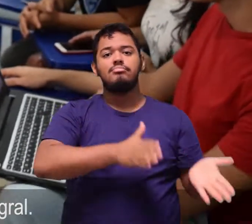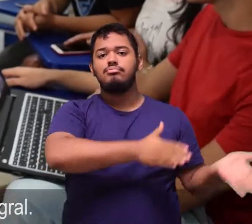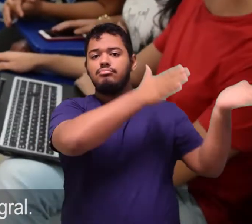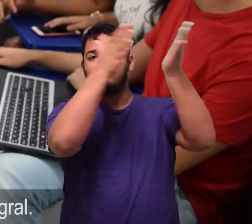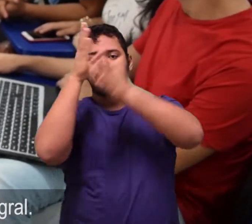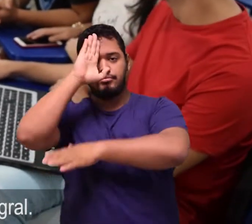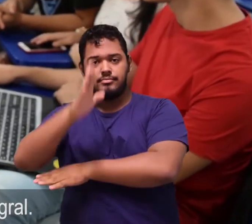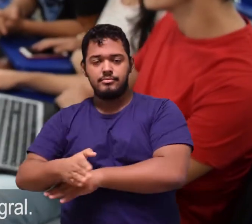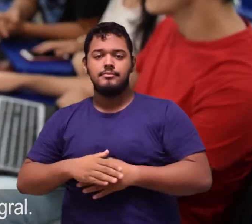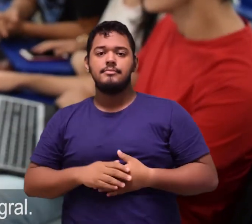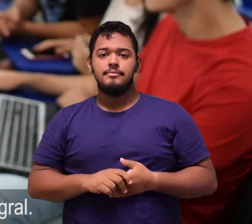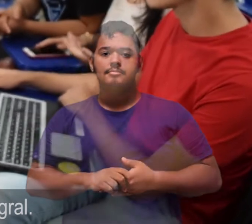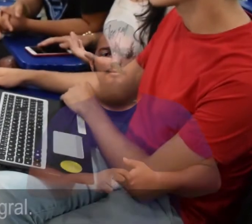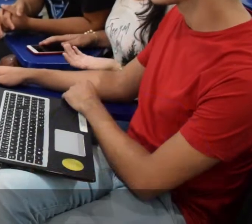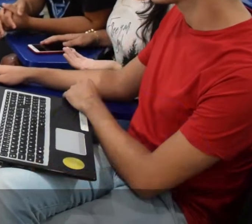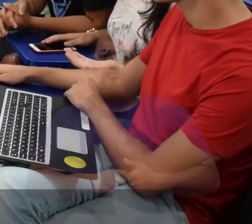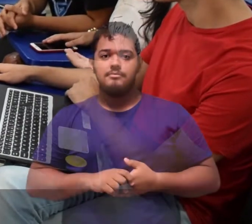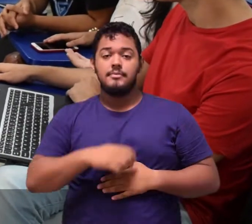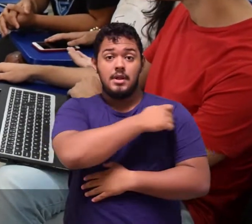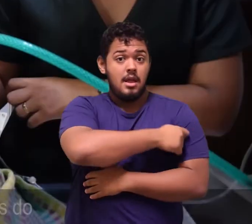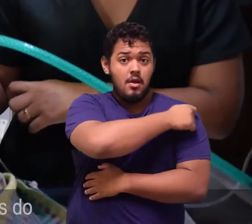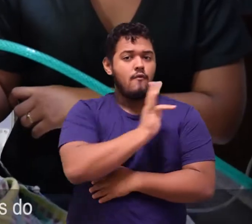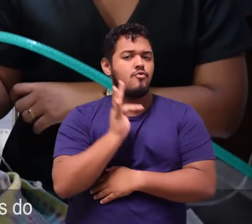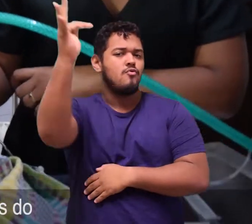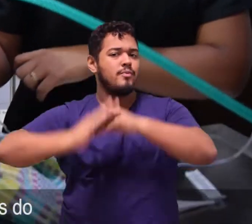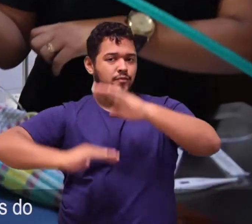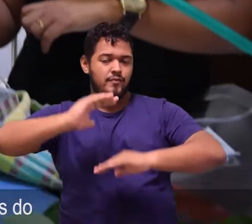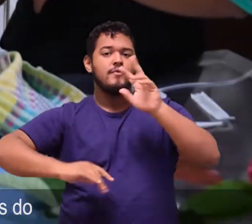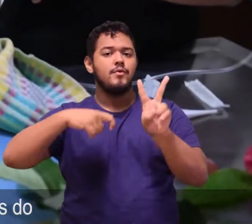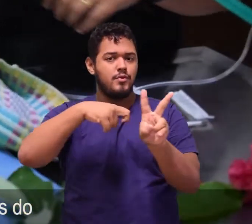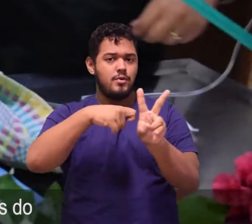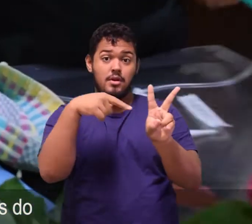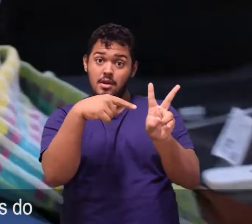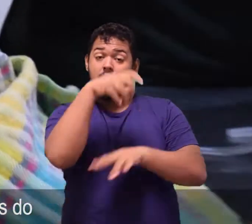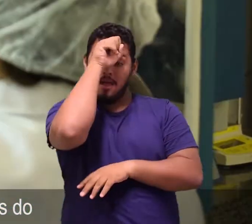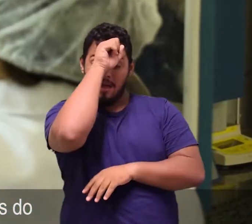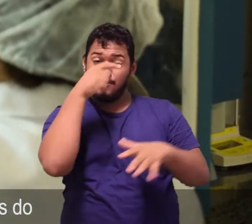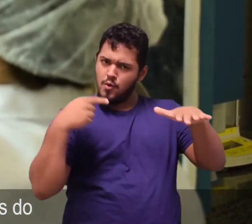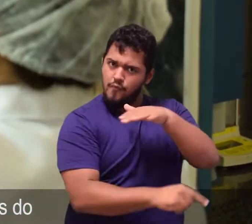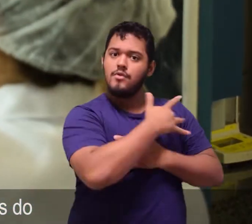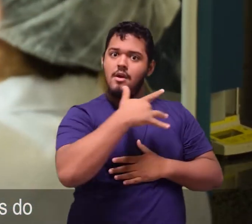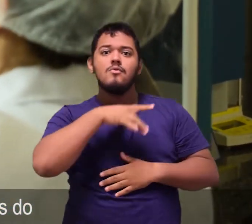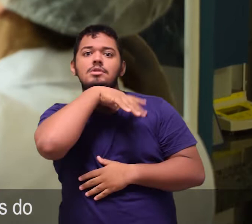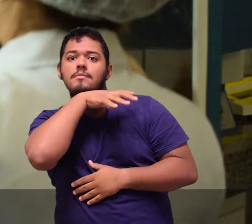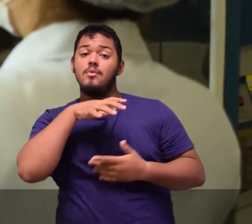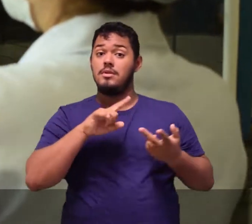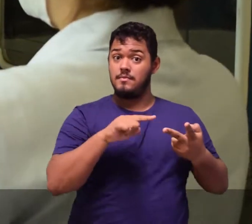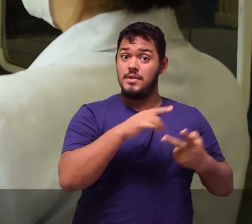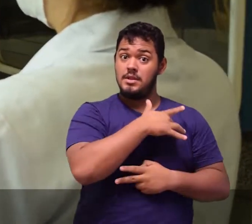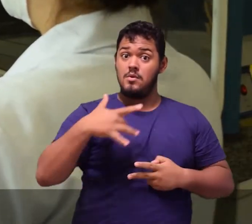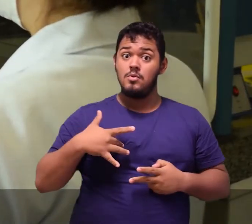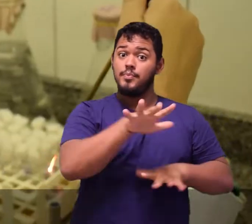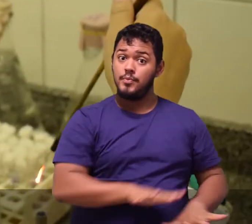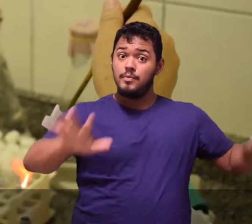dia, pois o curso é integral. É no Hospital Veterinário da UFPA e nos 13 laboratórios do curso